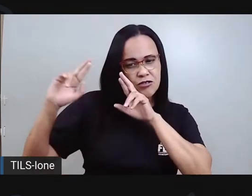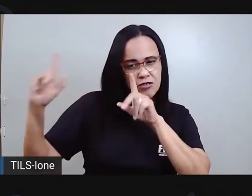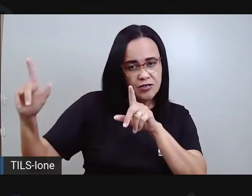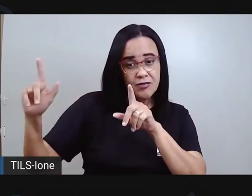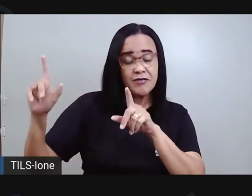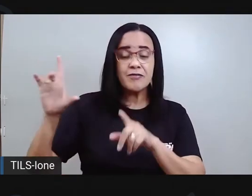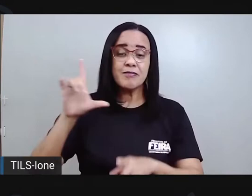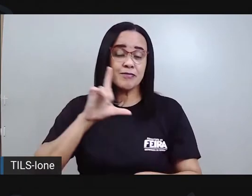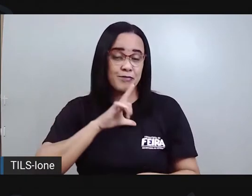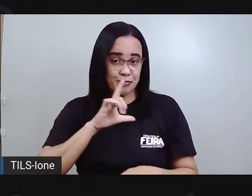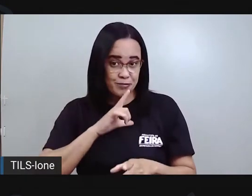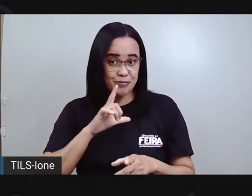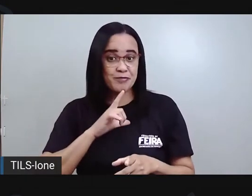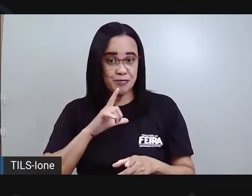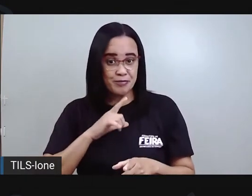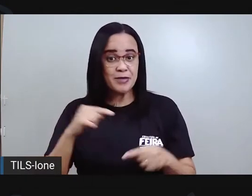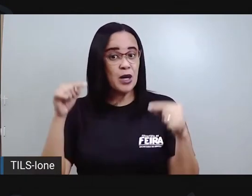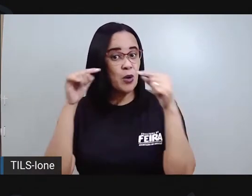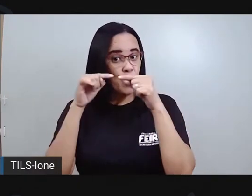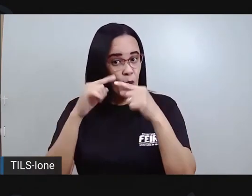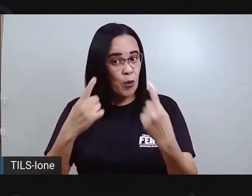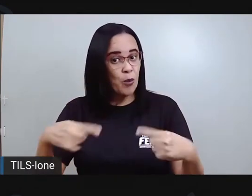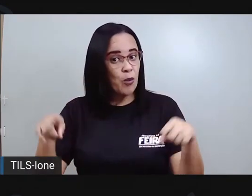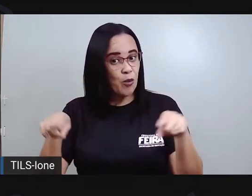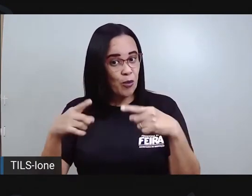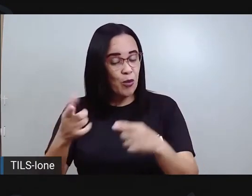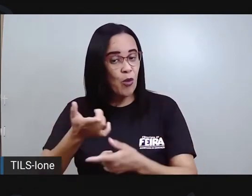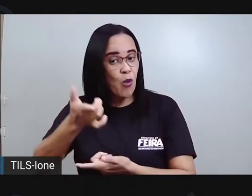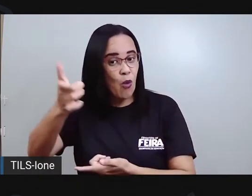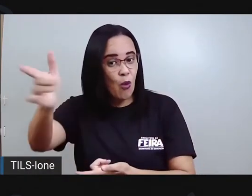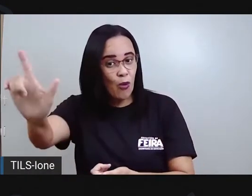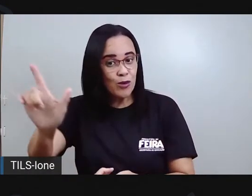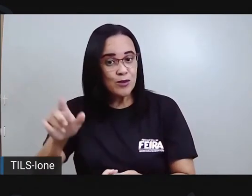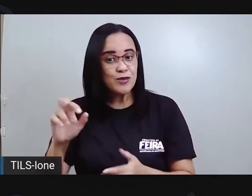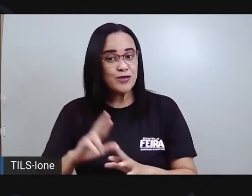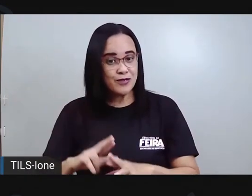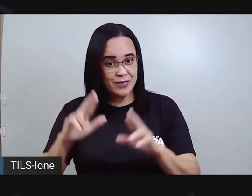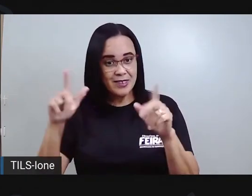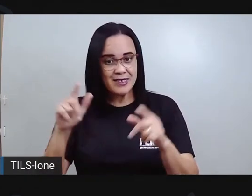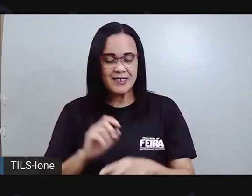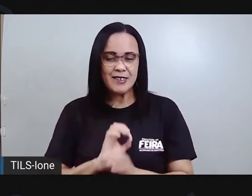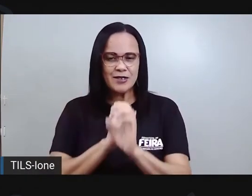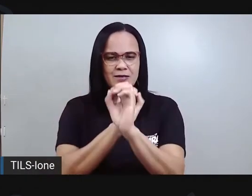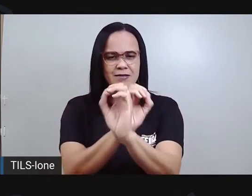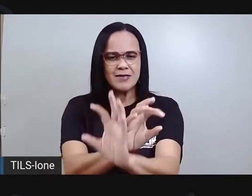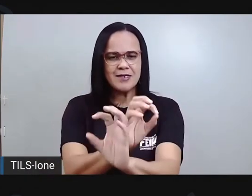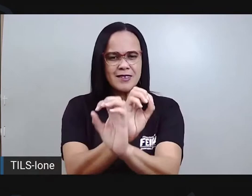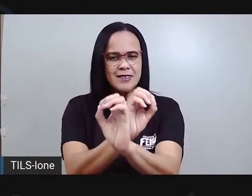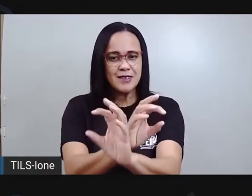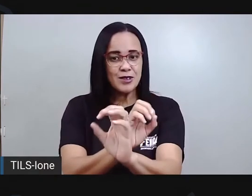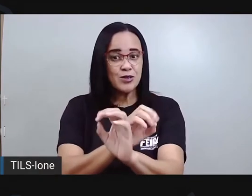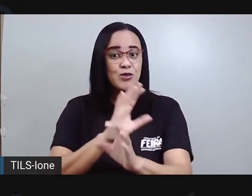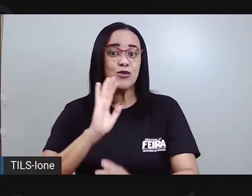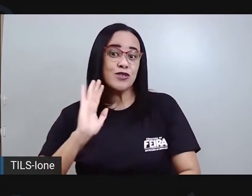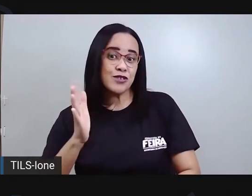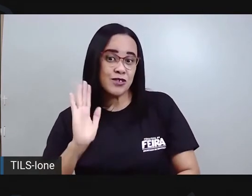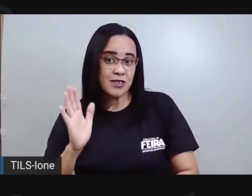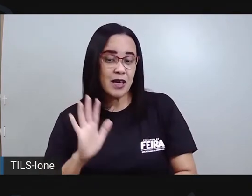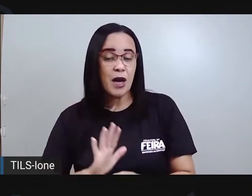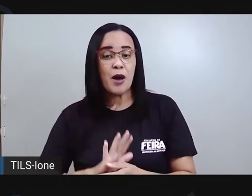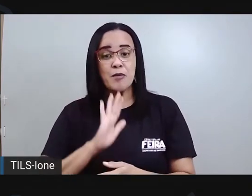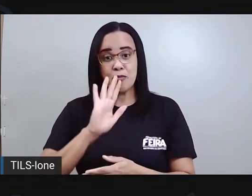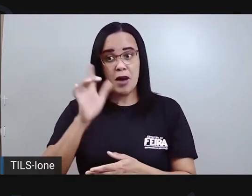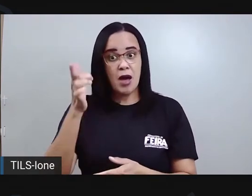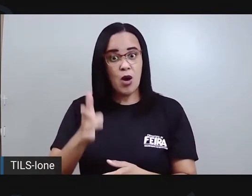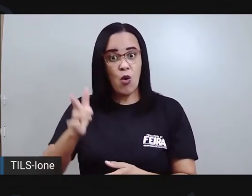ela ensinou para gente da última vez. A Procy já tinha ensinado para gente um outro instrumento. Que tal